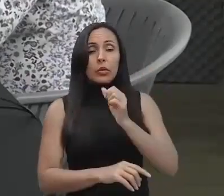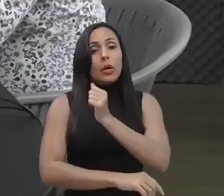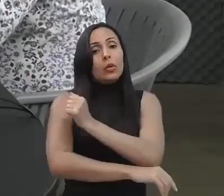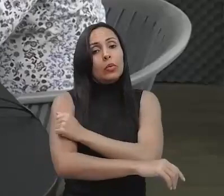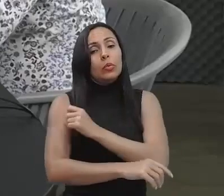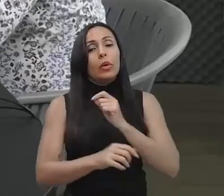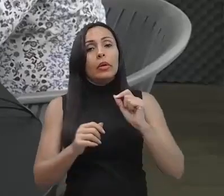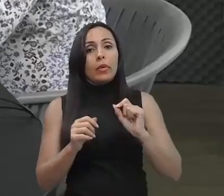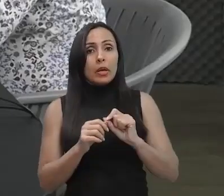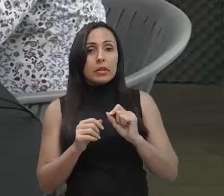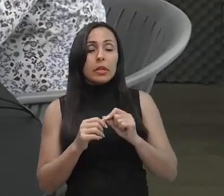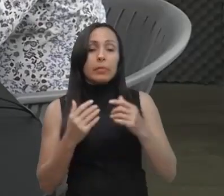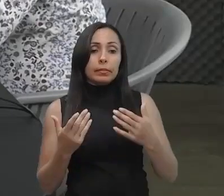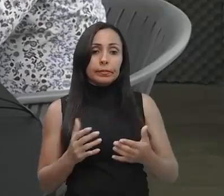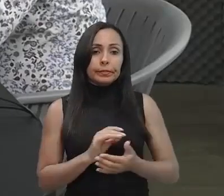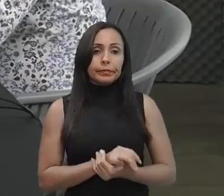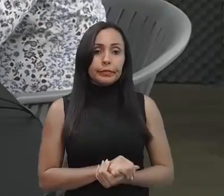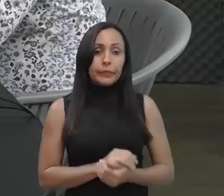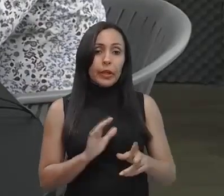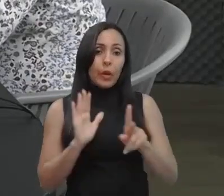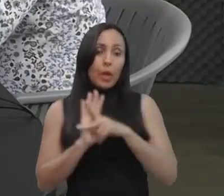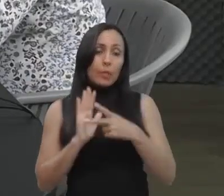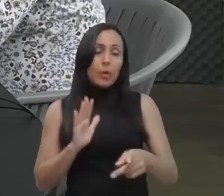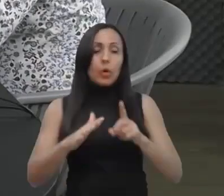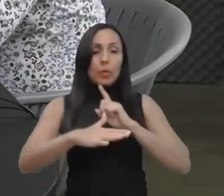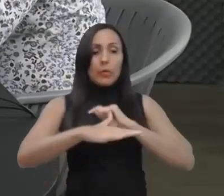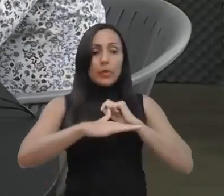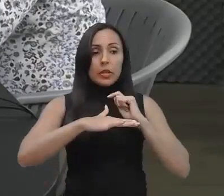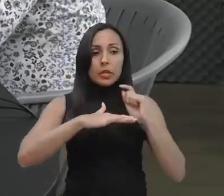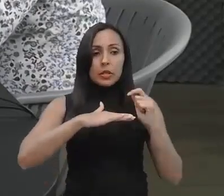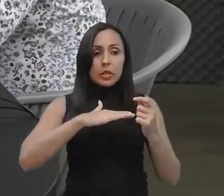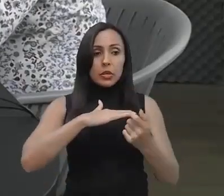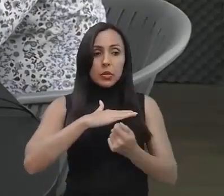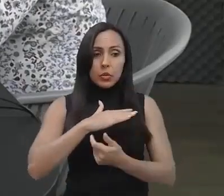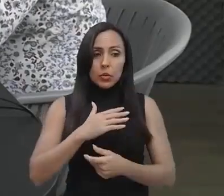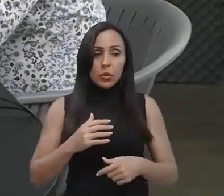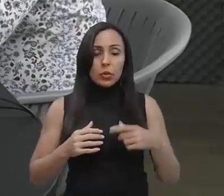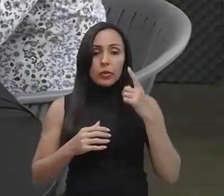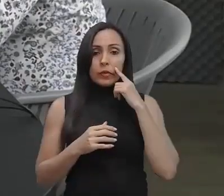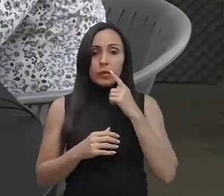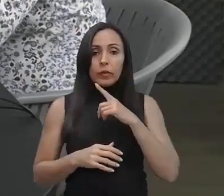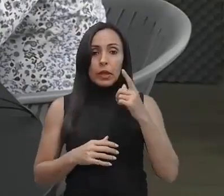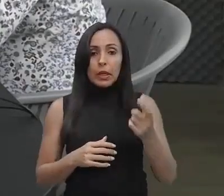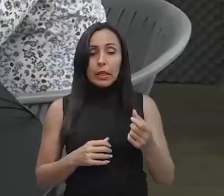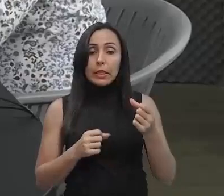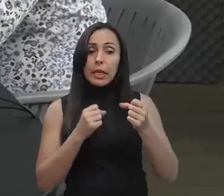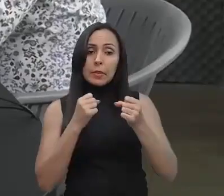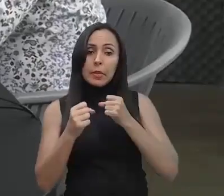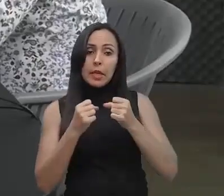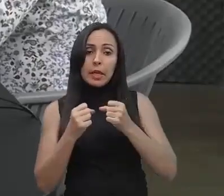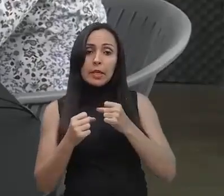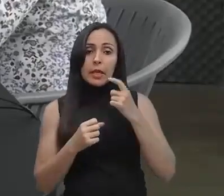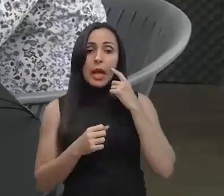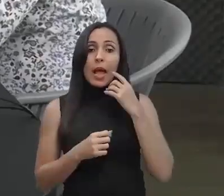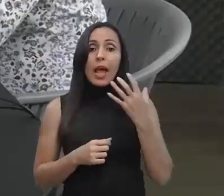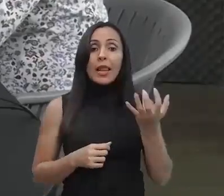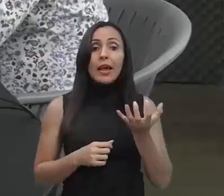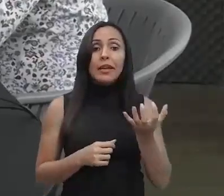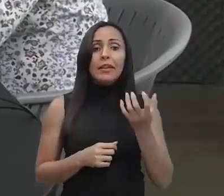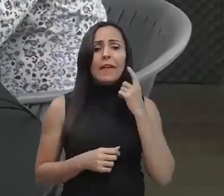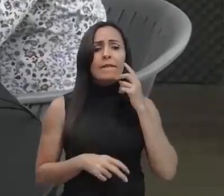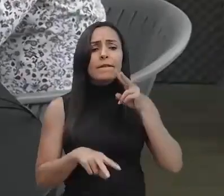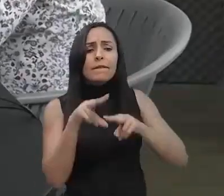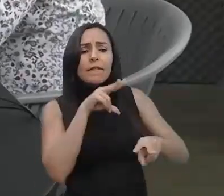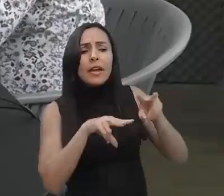então assim a própria fake News é eu não não digo que a imprensa tá trazendo a fake News mas a imprensa quer tentando verificar a fake